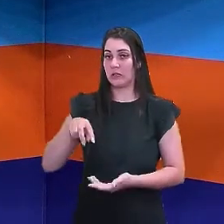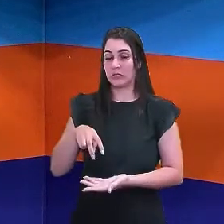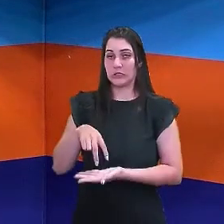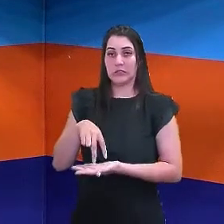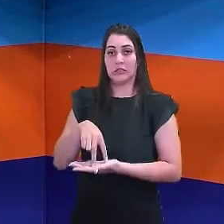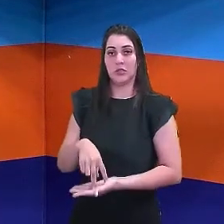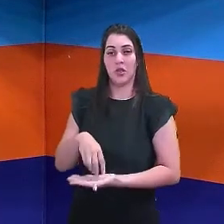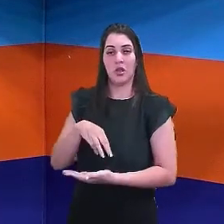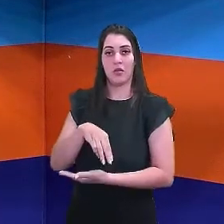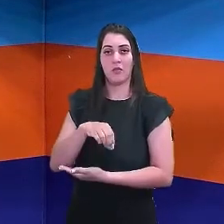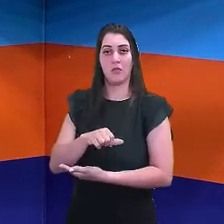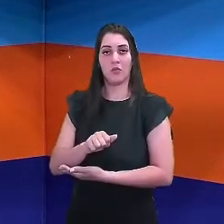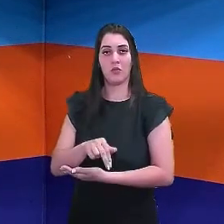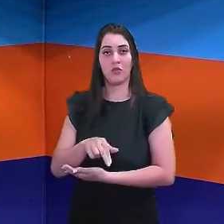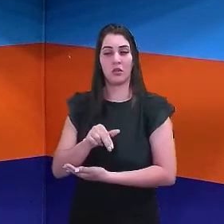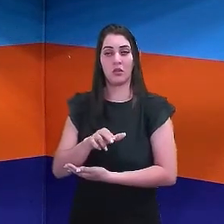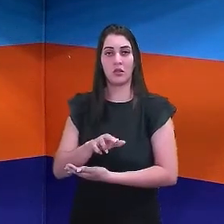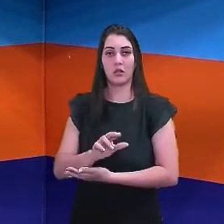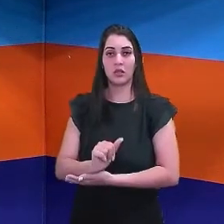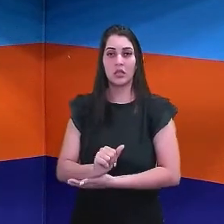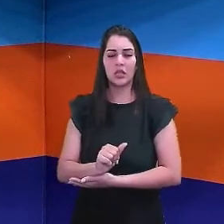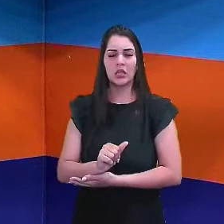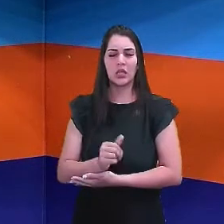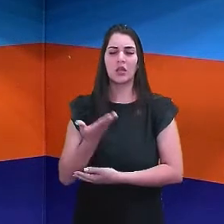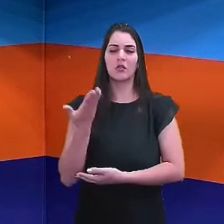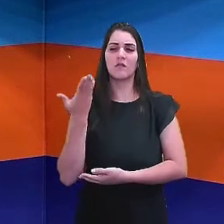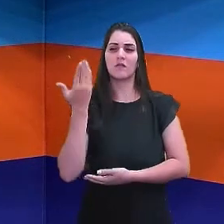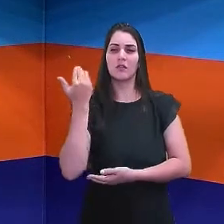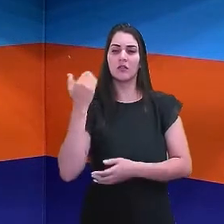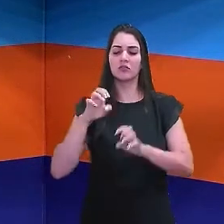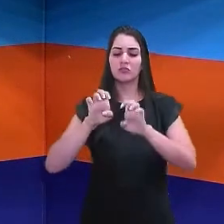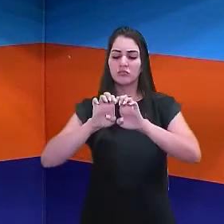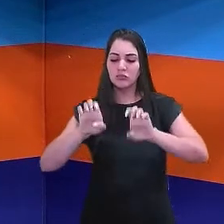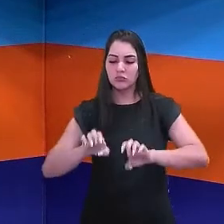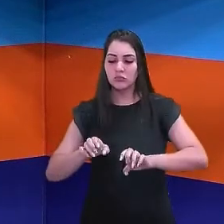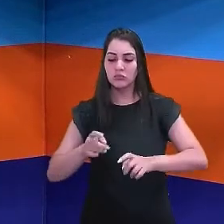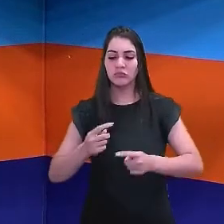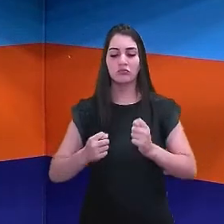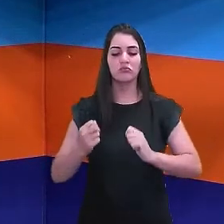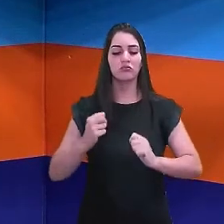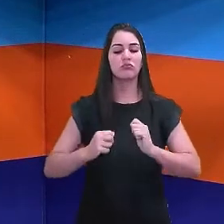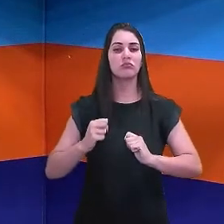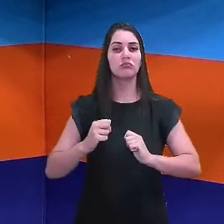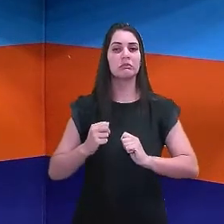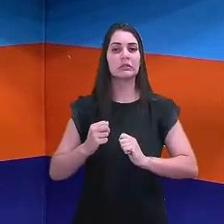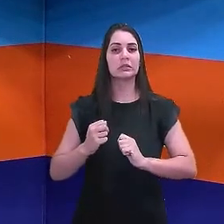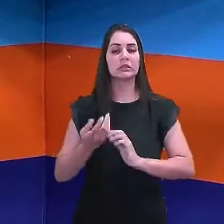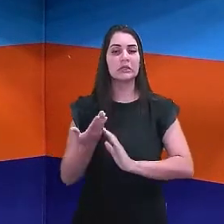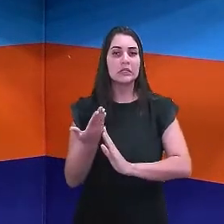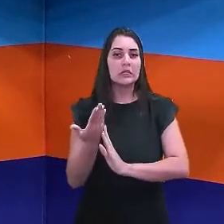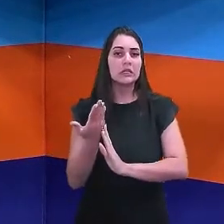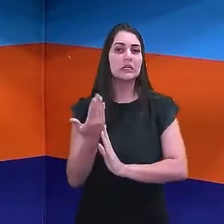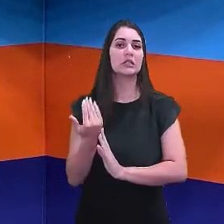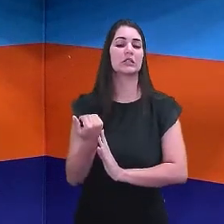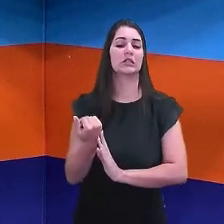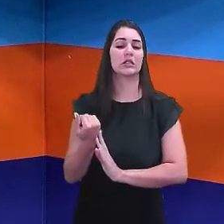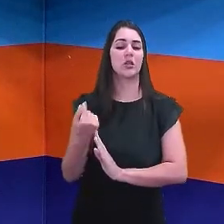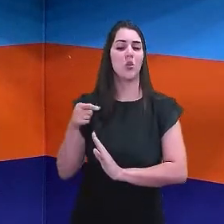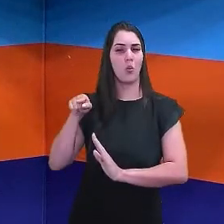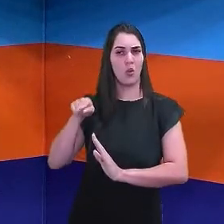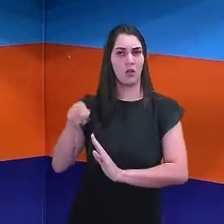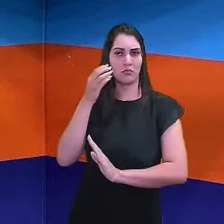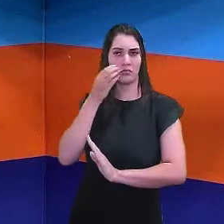monarquia que ela vem de uma estrutura econômica muito anterior a ele